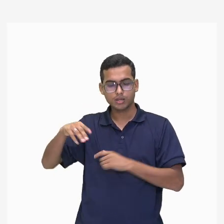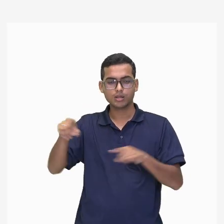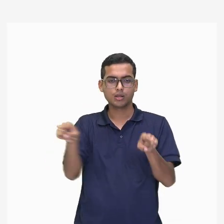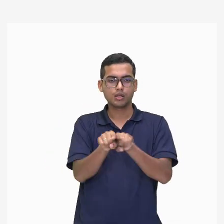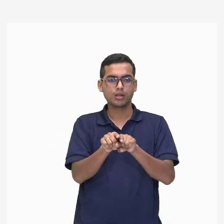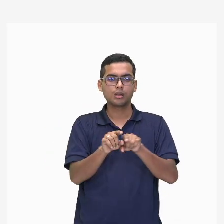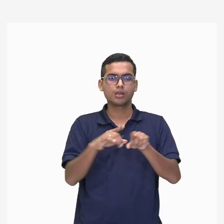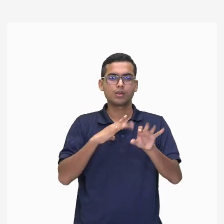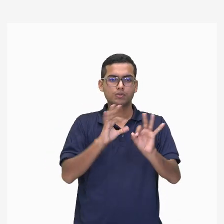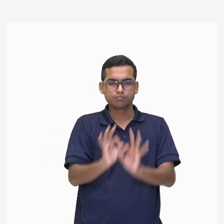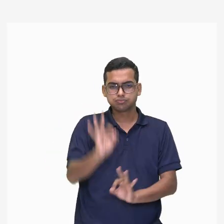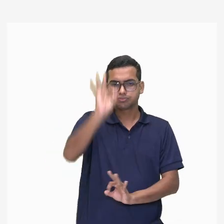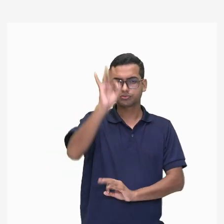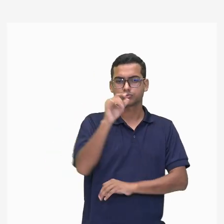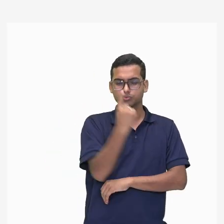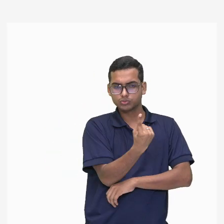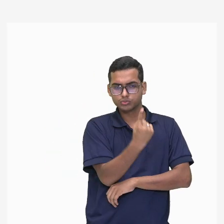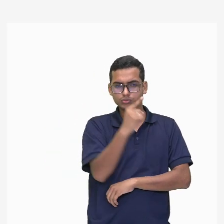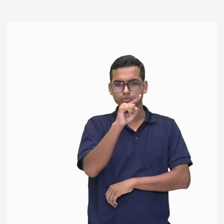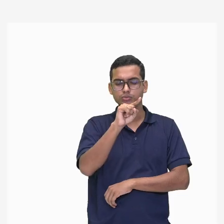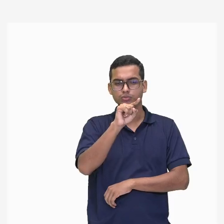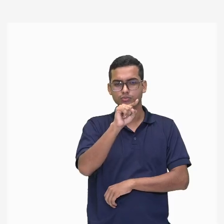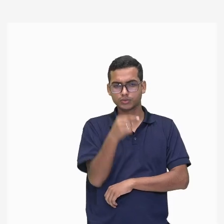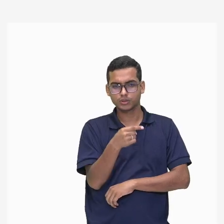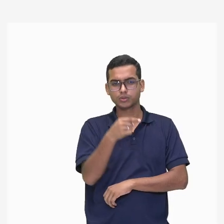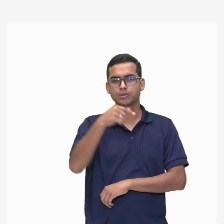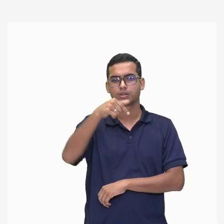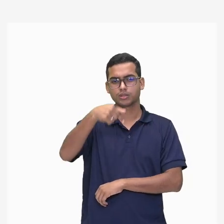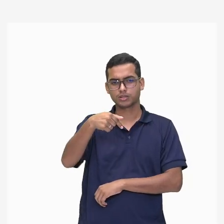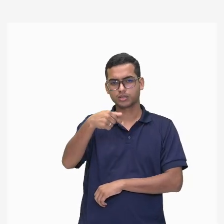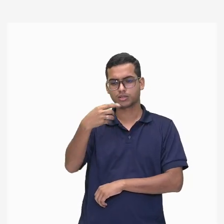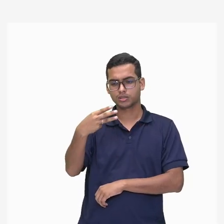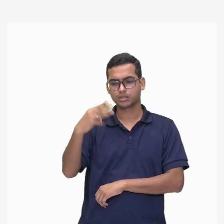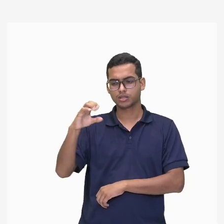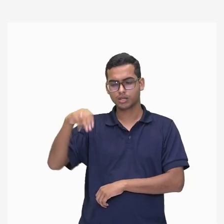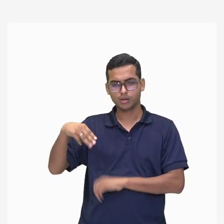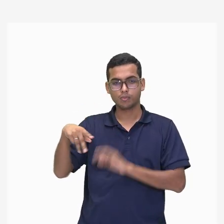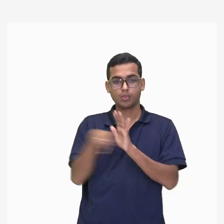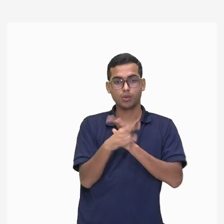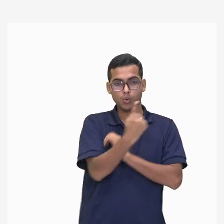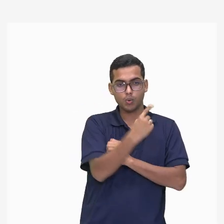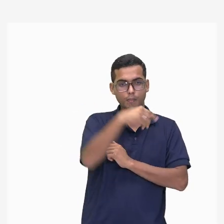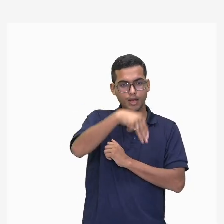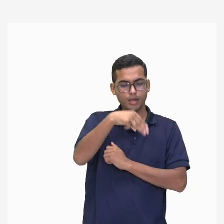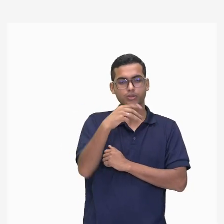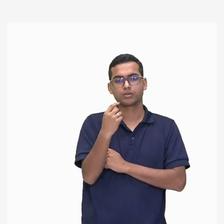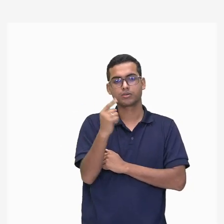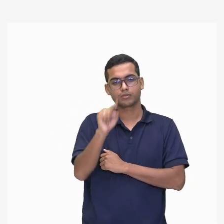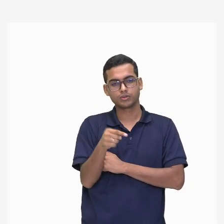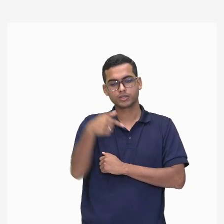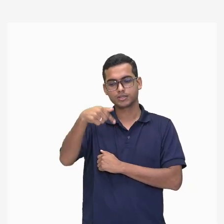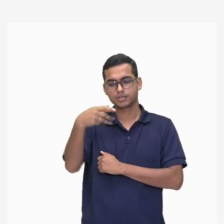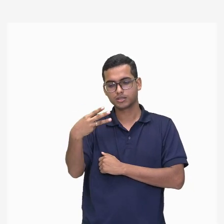a dimensão oficial aí para poder jogar o dardo dessa forma, tá bom? Então, faz uma marcação lá no